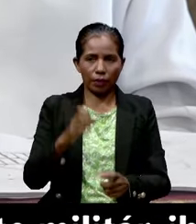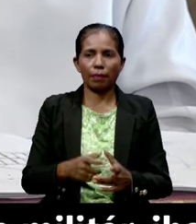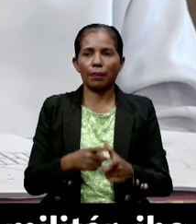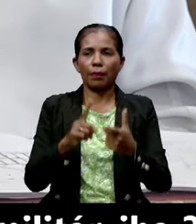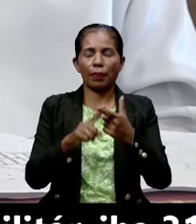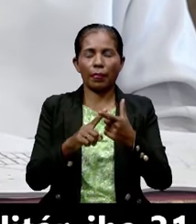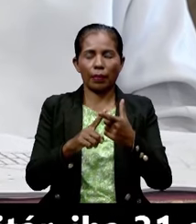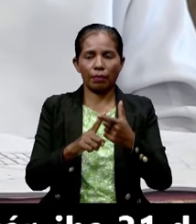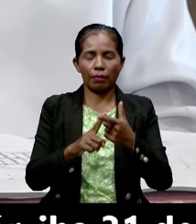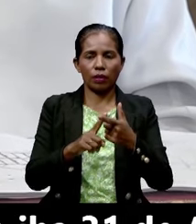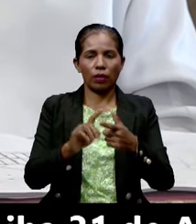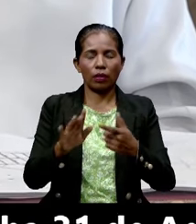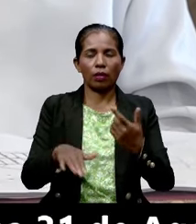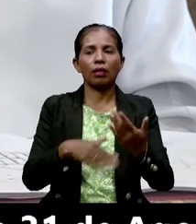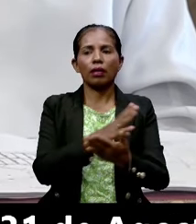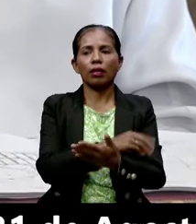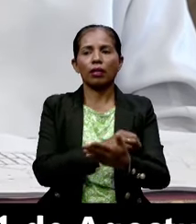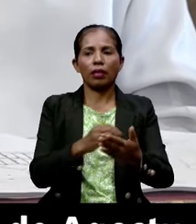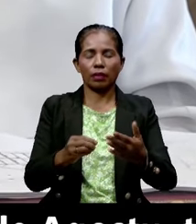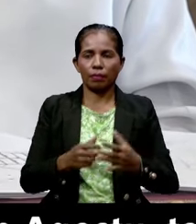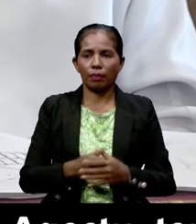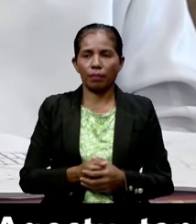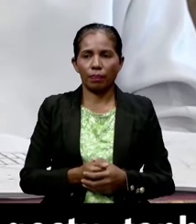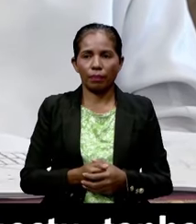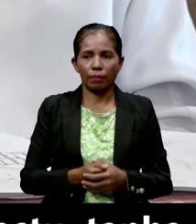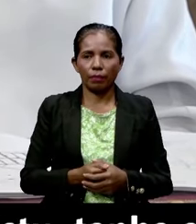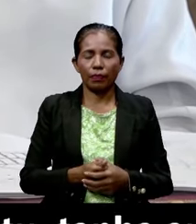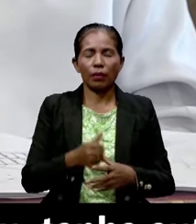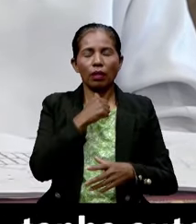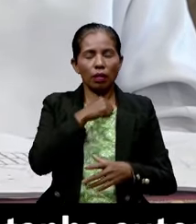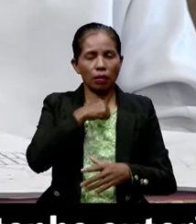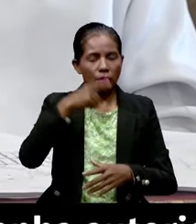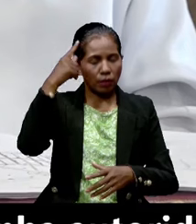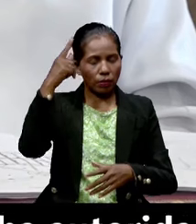Todos os cinco. A homilia, o Papa faz em língua